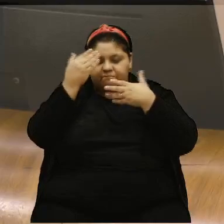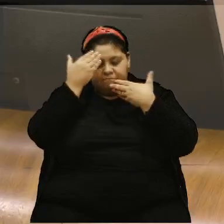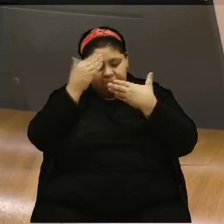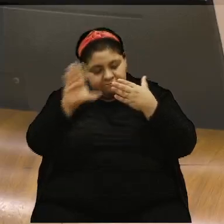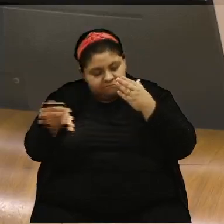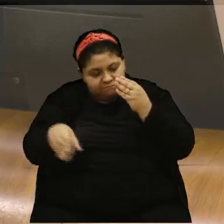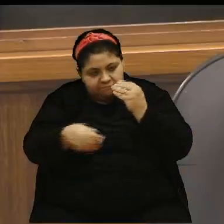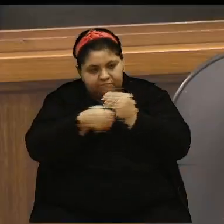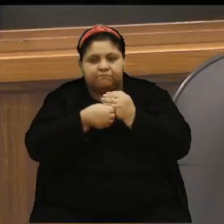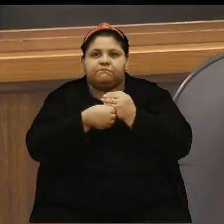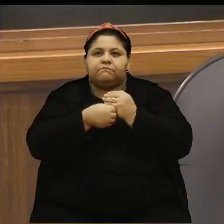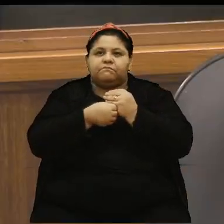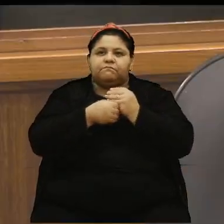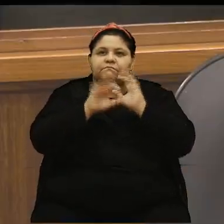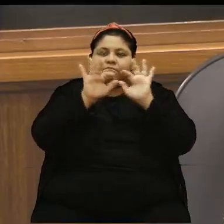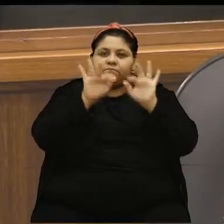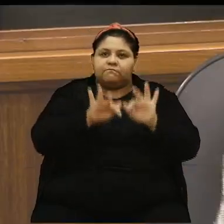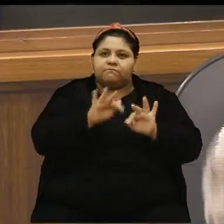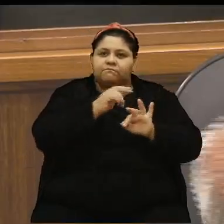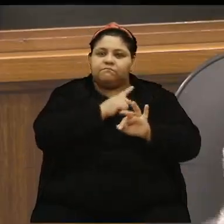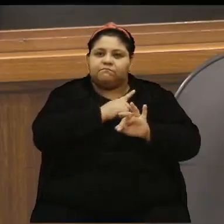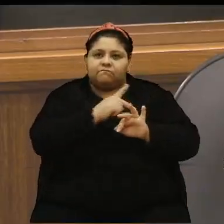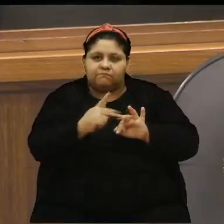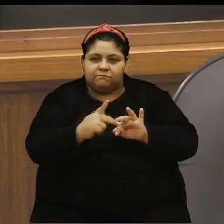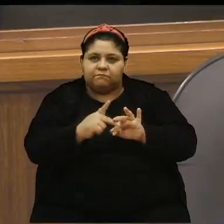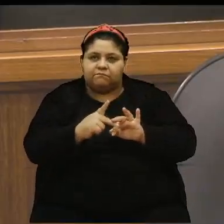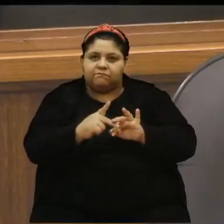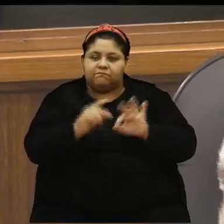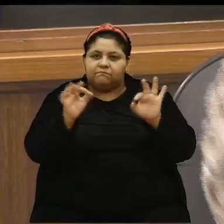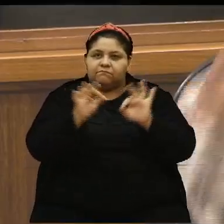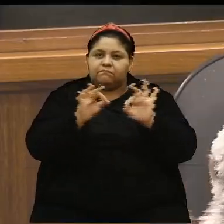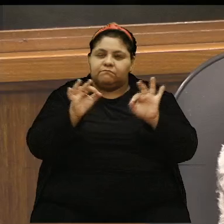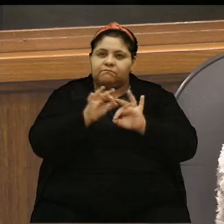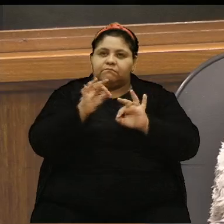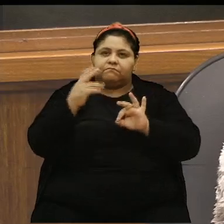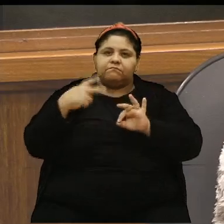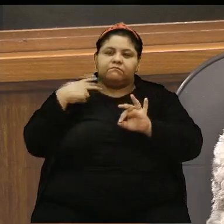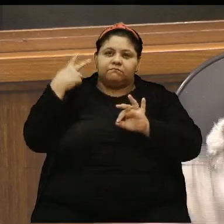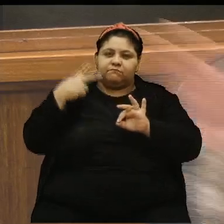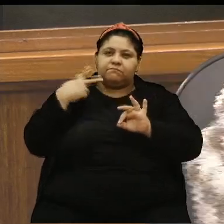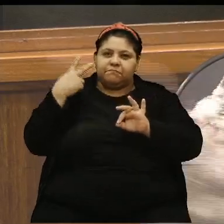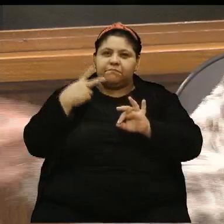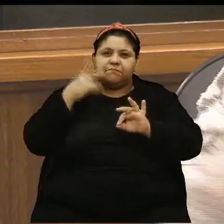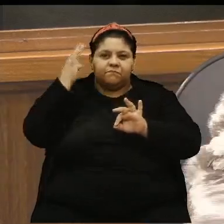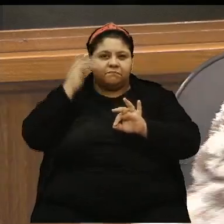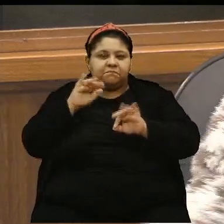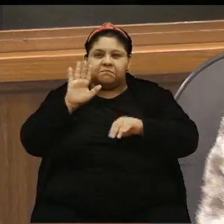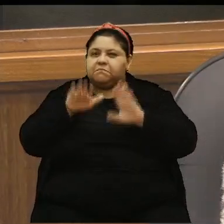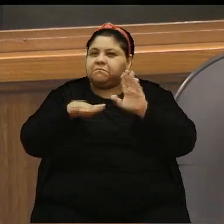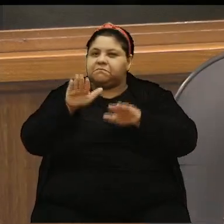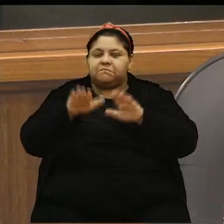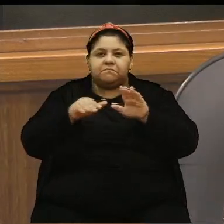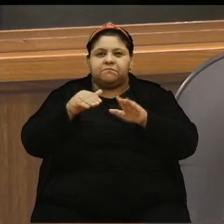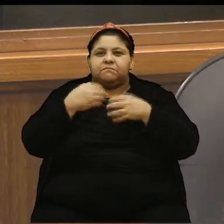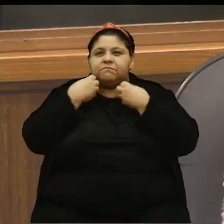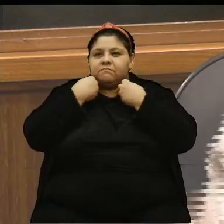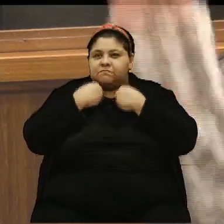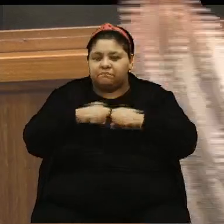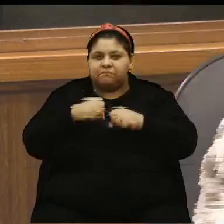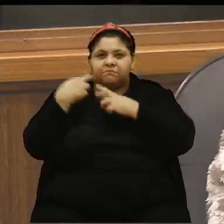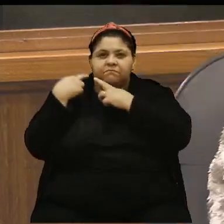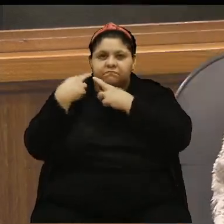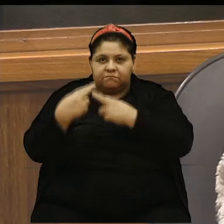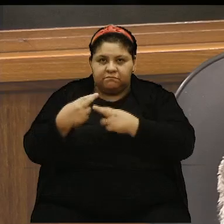parte. Para concluir, senhora presidente, perfeito, vereadora Daiane, muito bem colocado, independente da secretaria que é